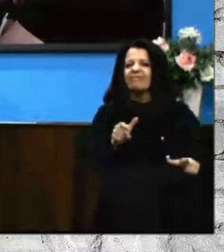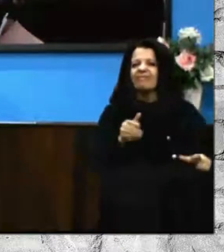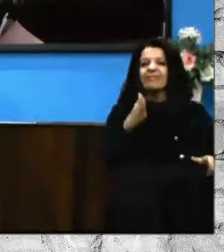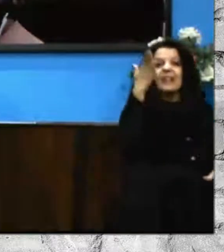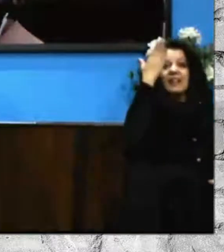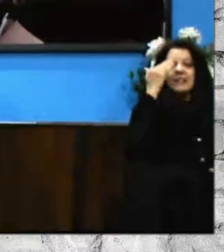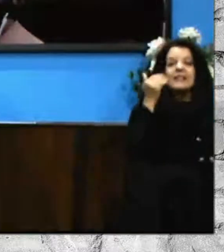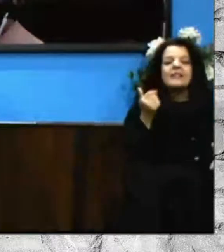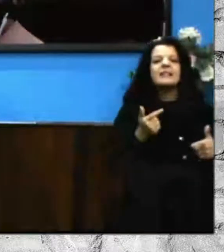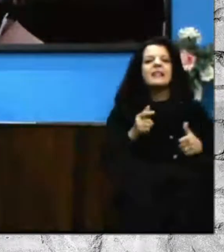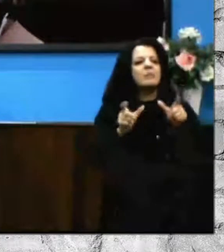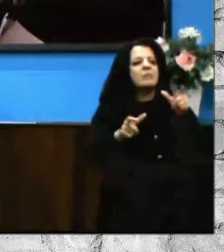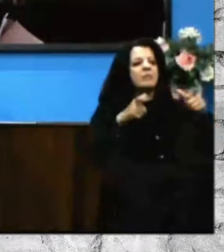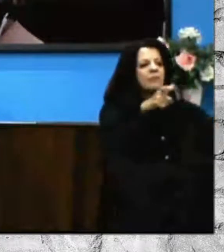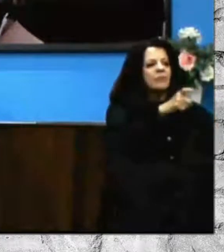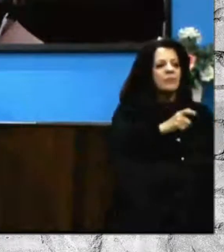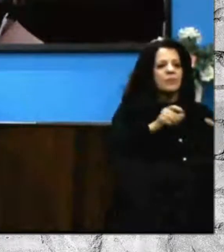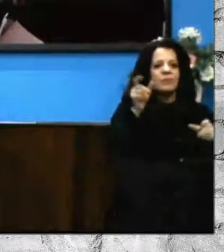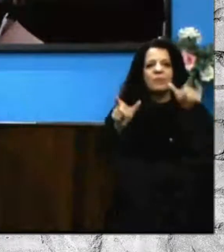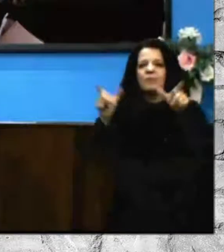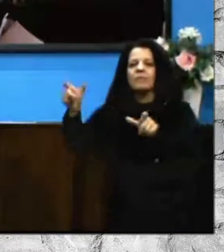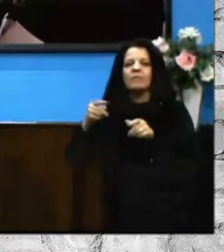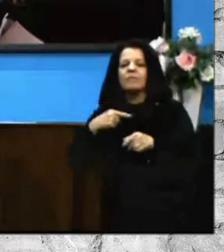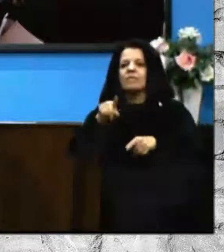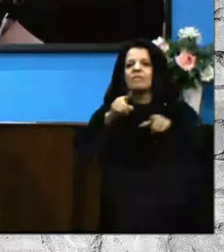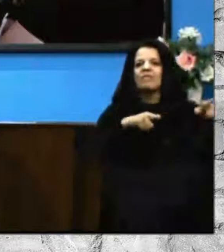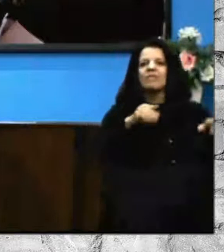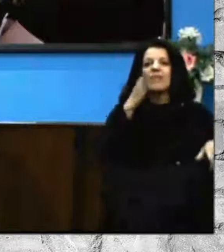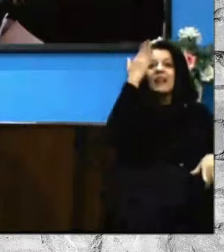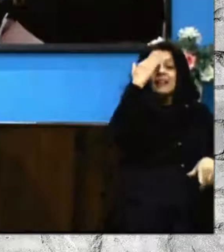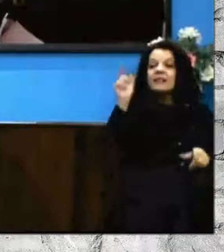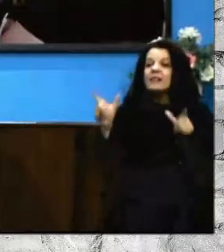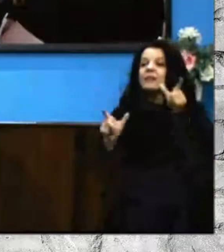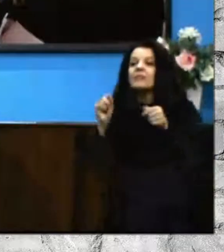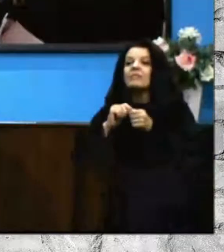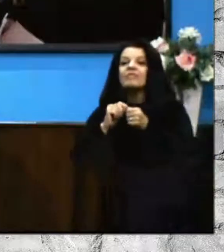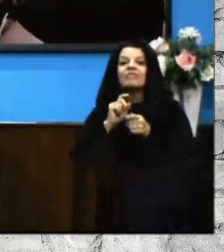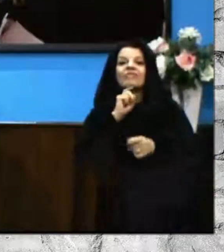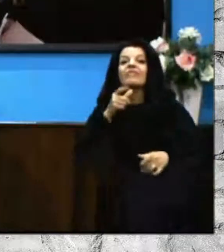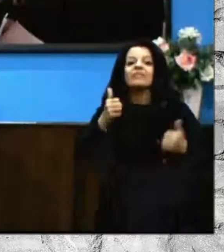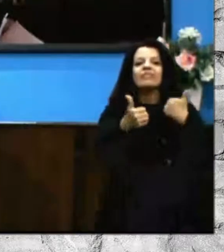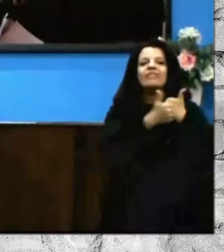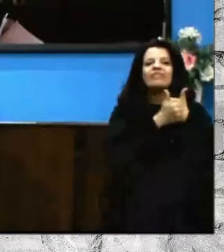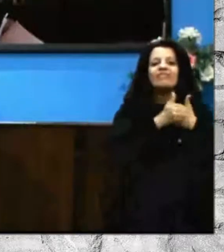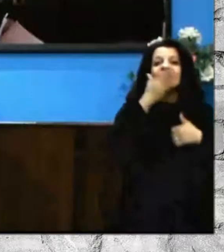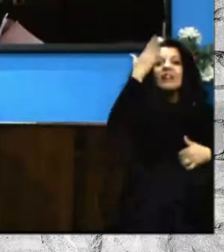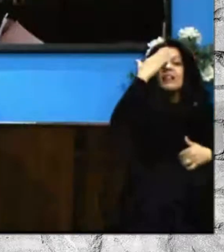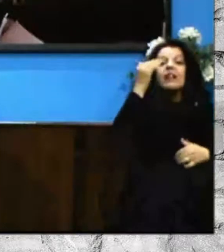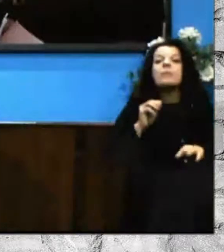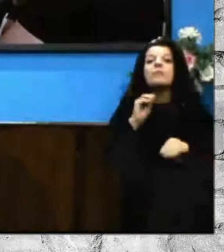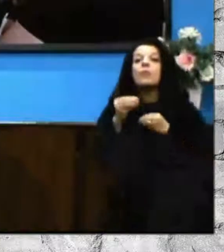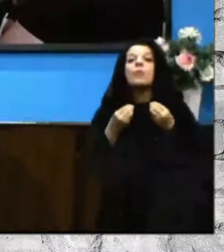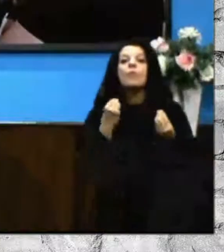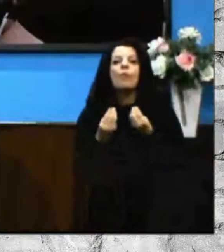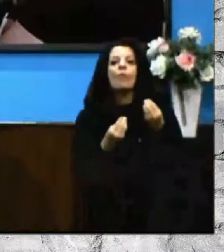as pessoas vão. Ele sabe o que a pessoa faz quando ninguém está por perto. Ele sabe como a pessoa usa o seu